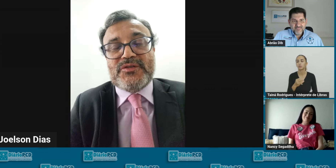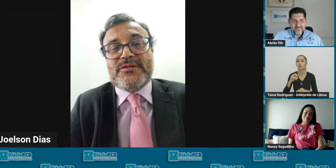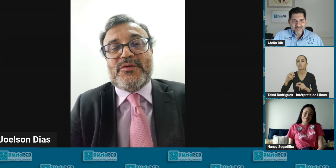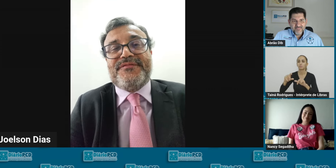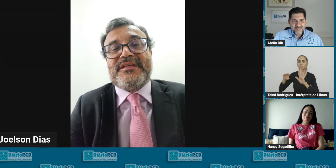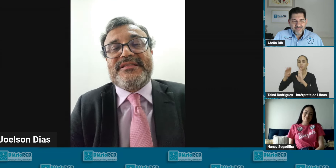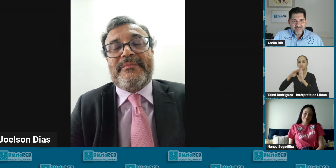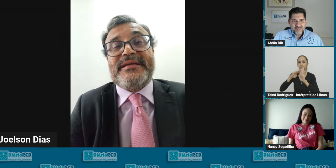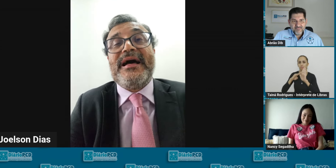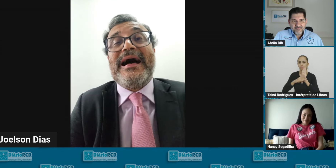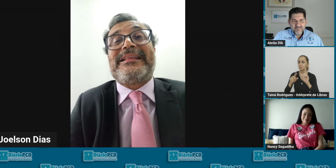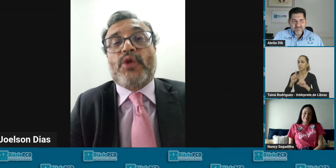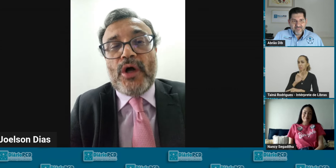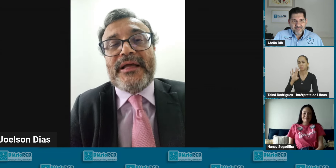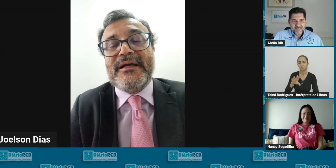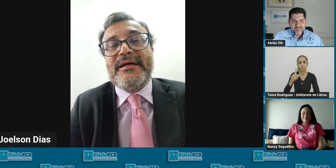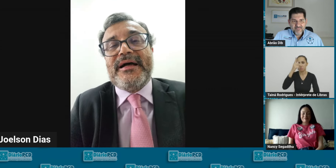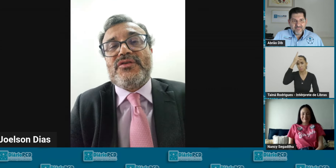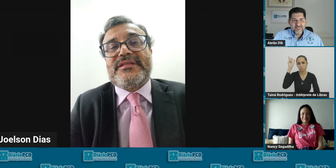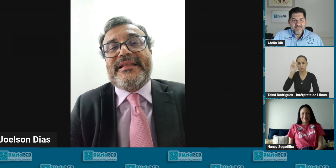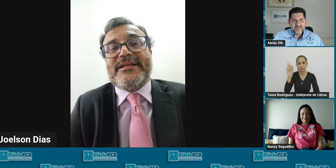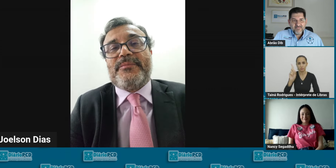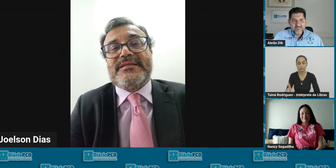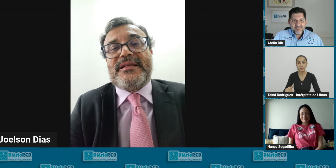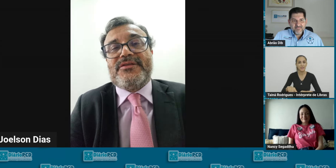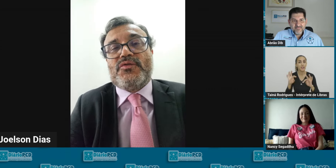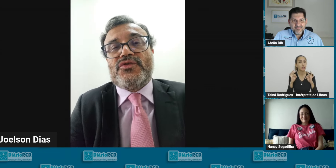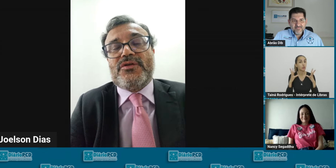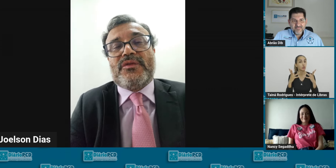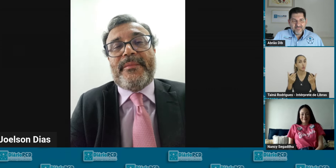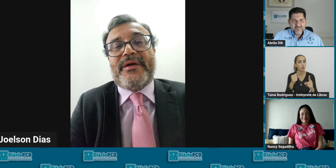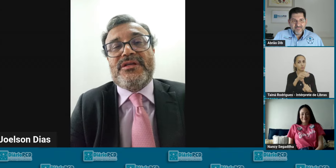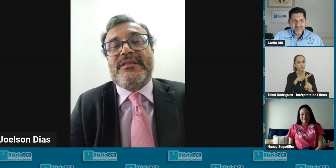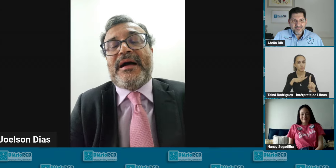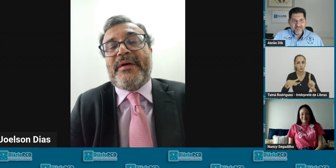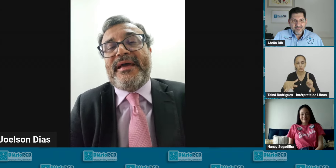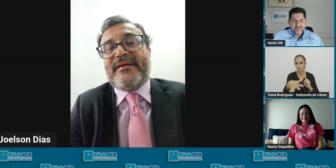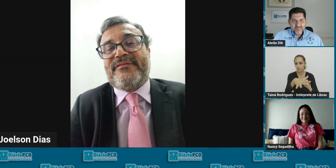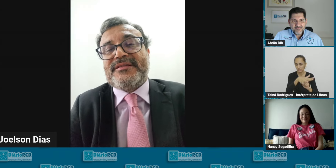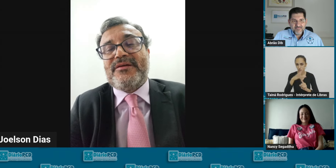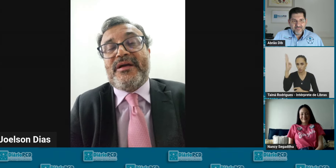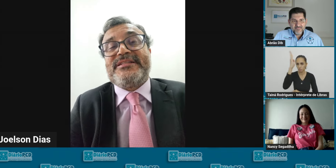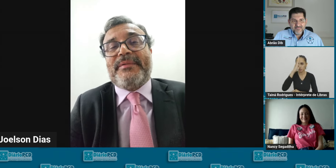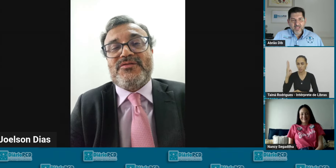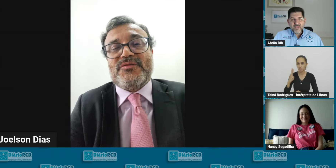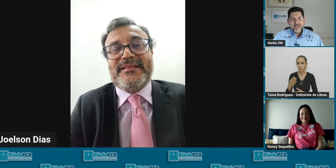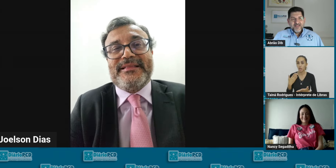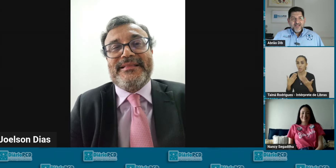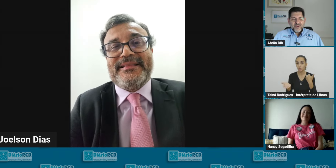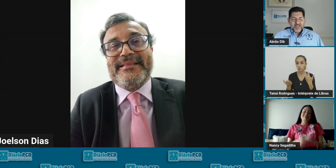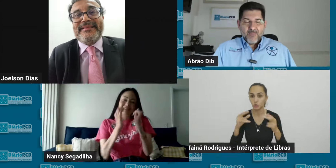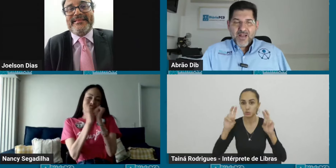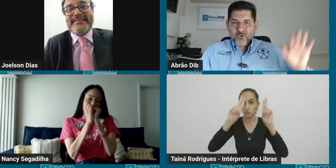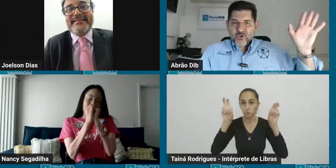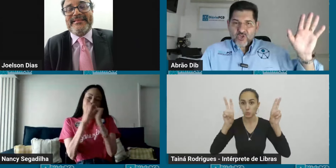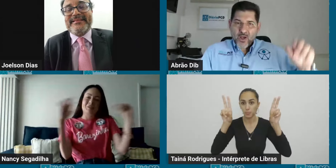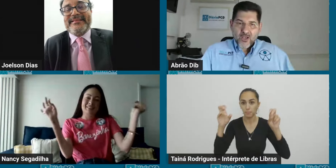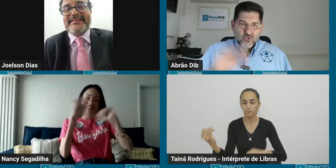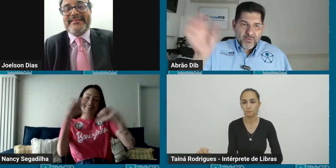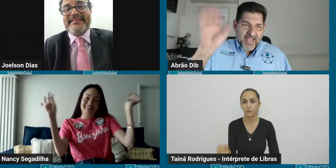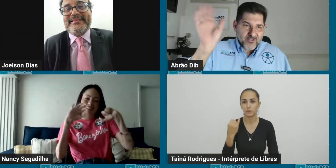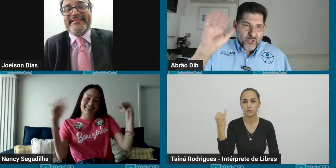só às pessoas com deficiência, mas a toda a sociedade brasileira discutir um tema de tamanha relevância. Grande abraço. Grande abraço,